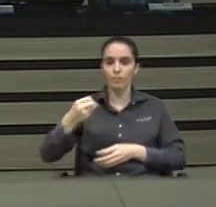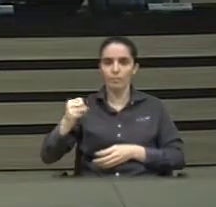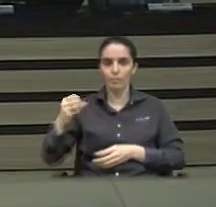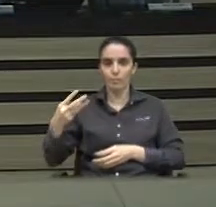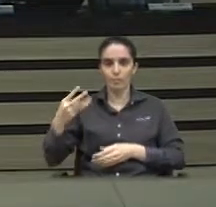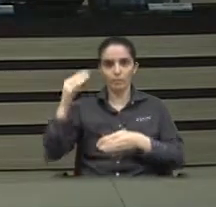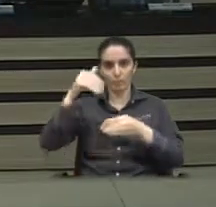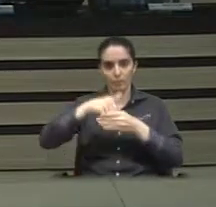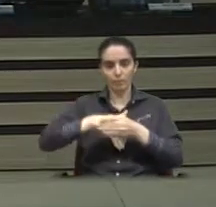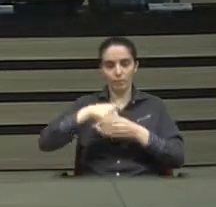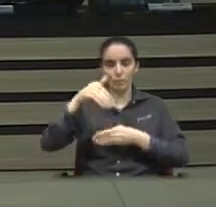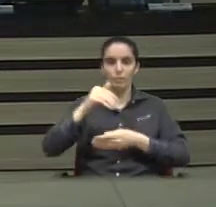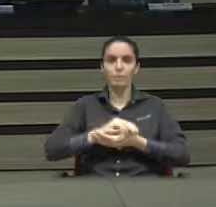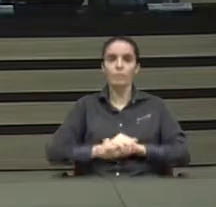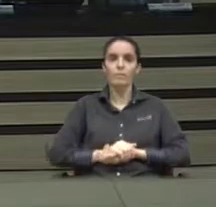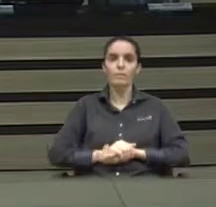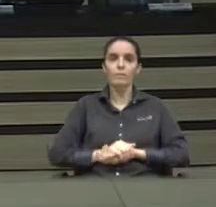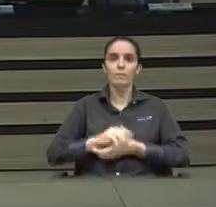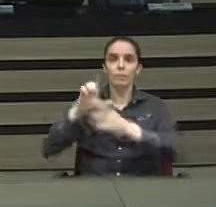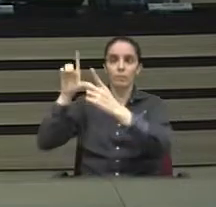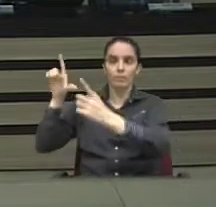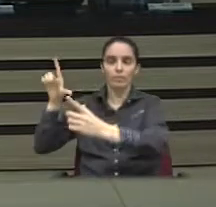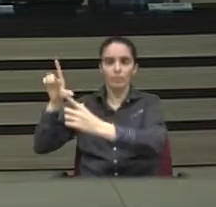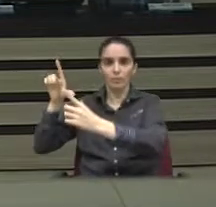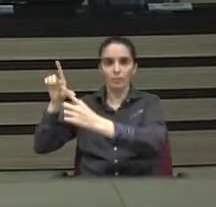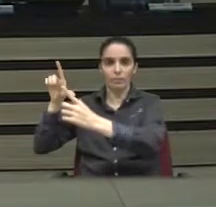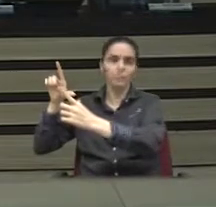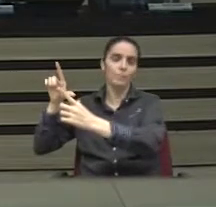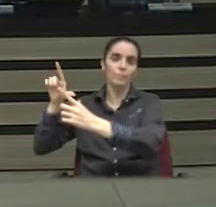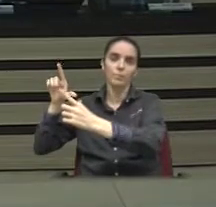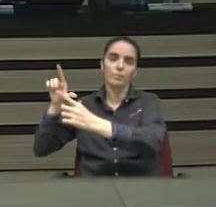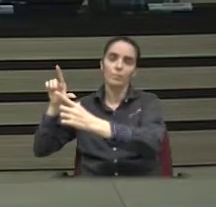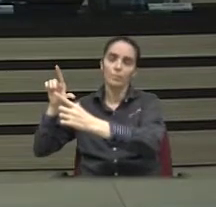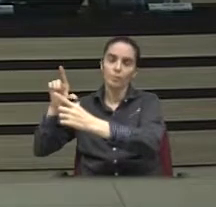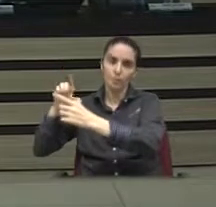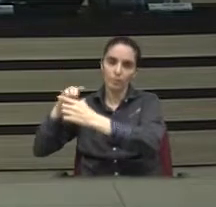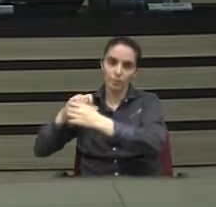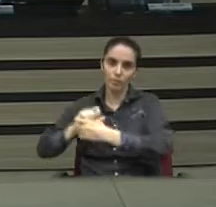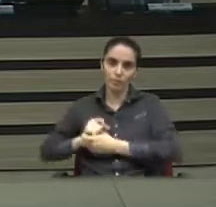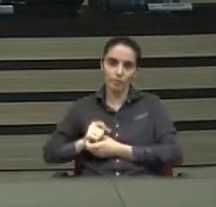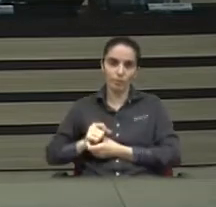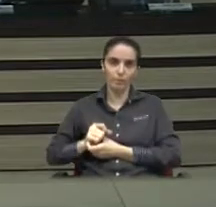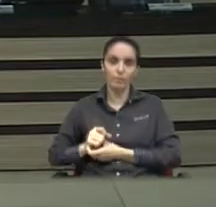vai à votação. E o painel de votação, ele está